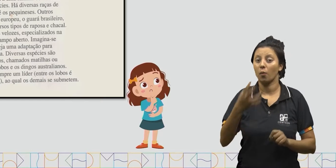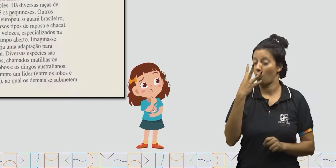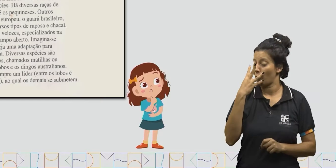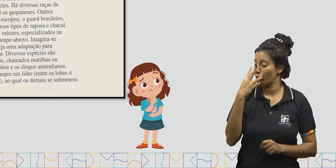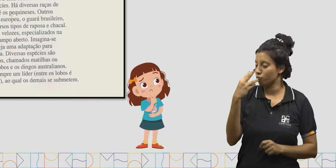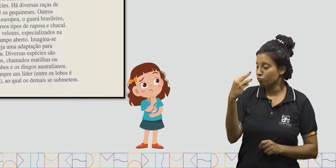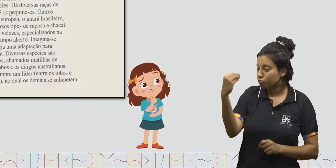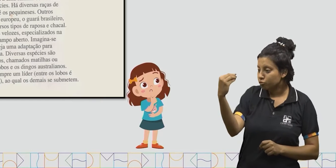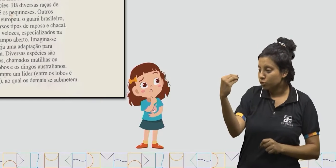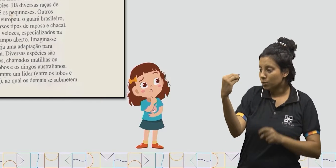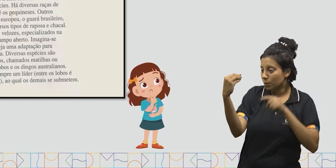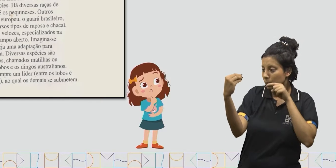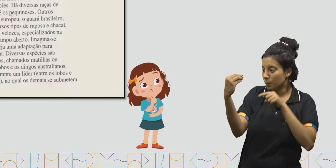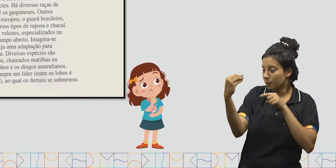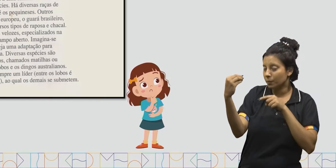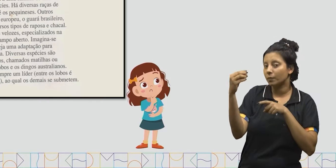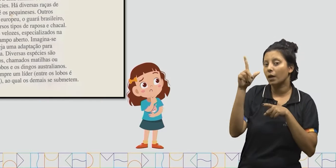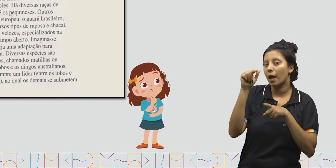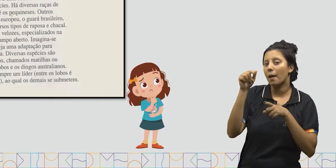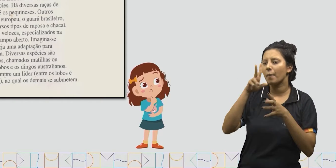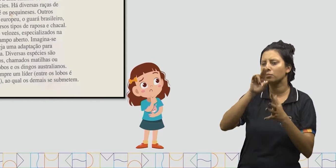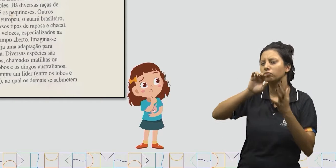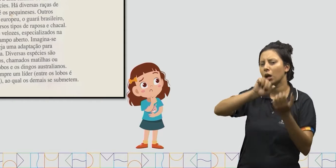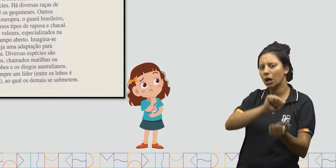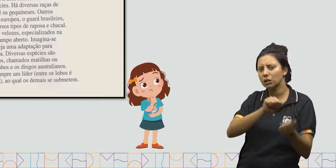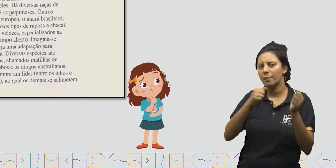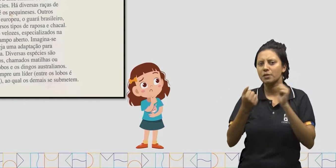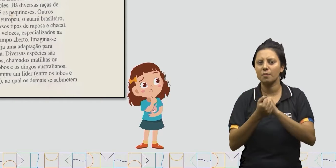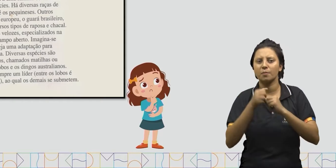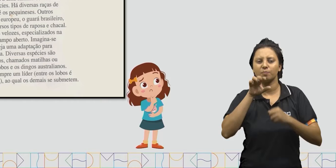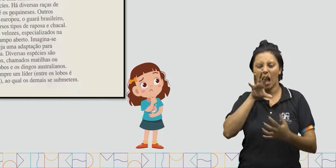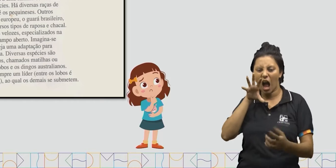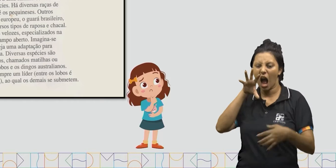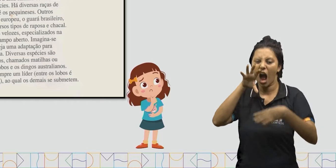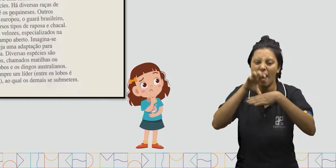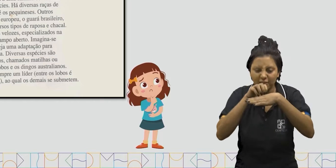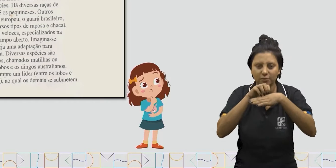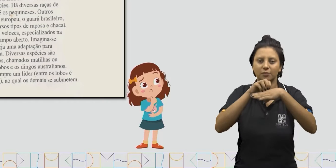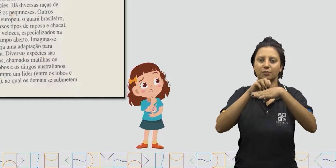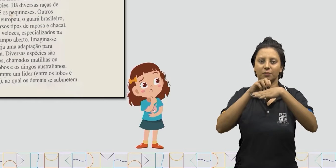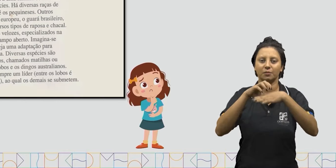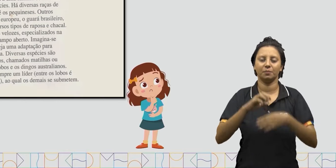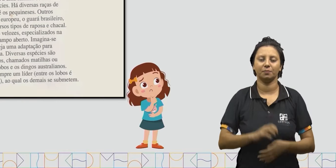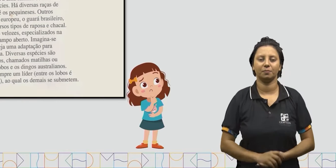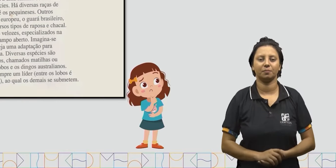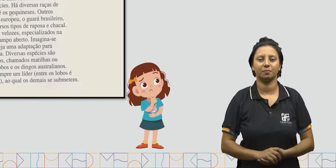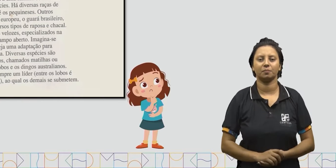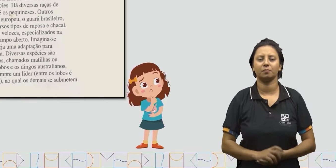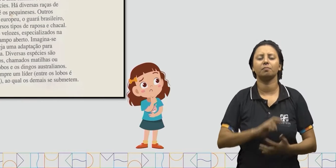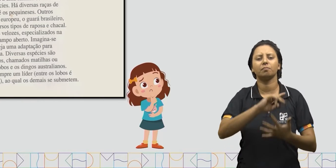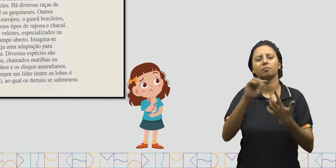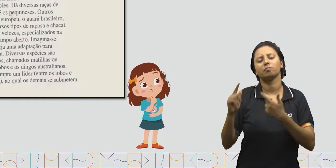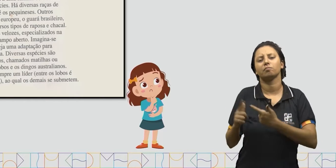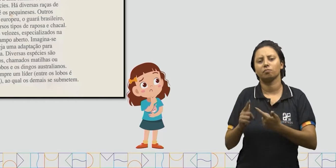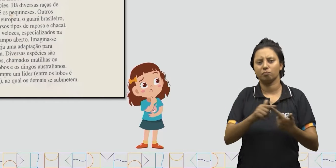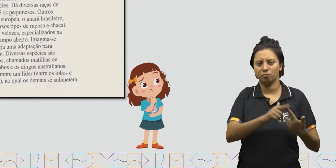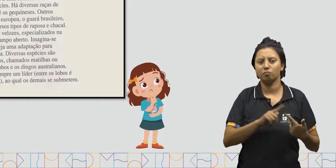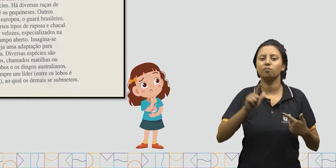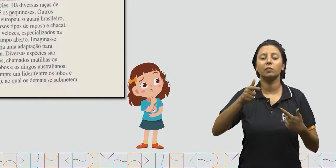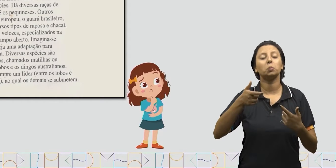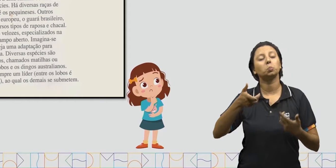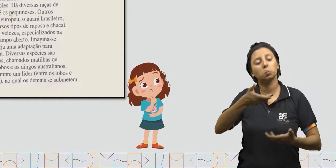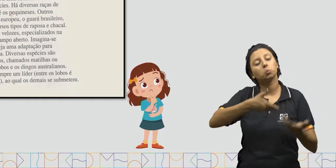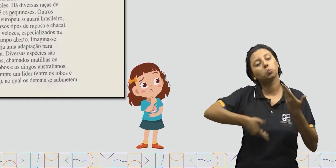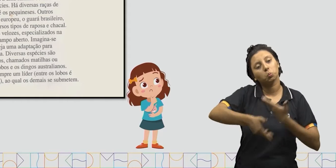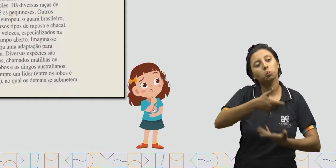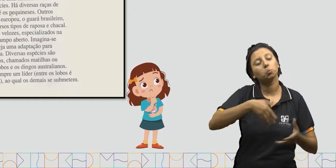focinho comprido seja a adaptação para agarrar a vítima na corrida. Diversas espécies são sociais,